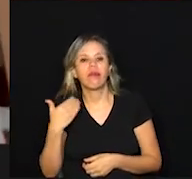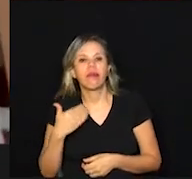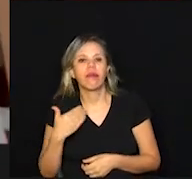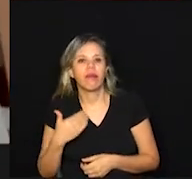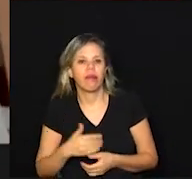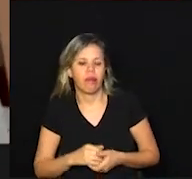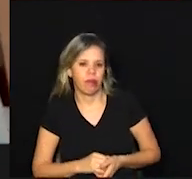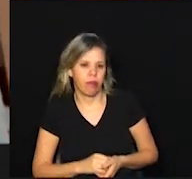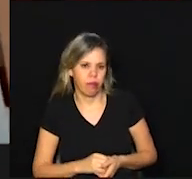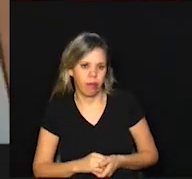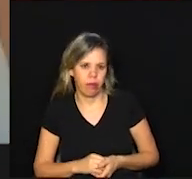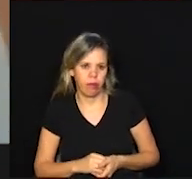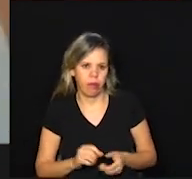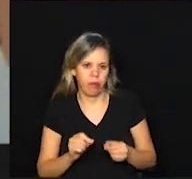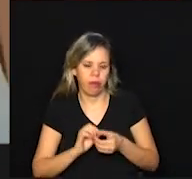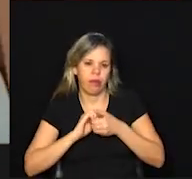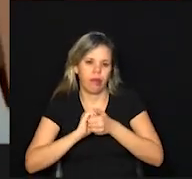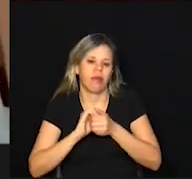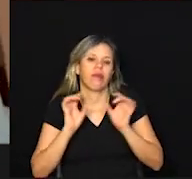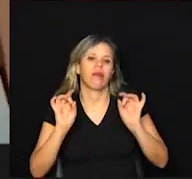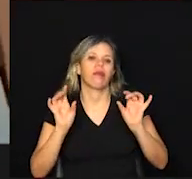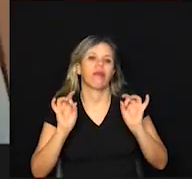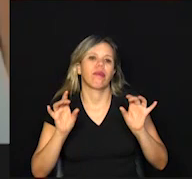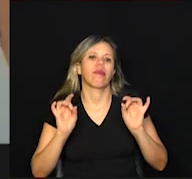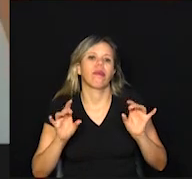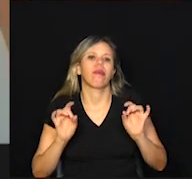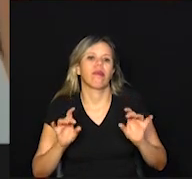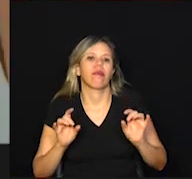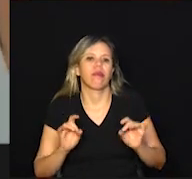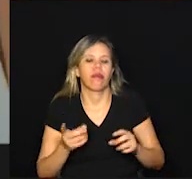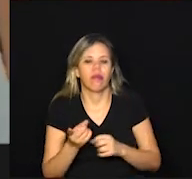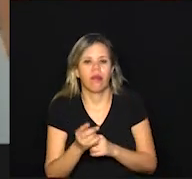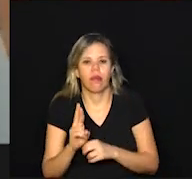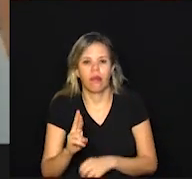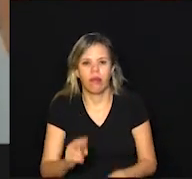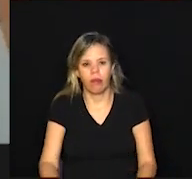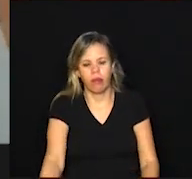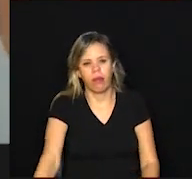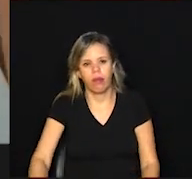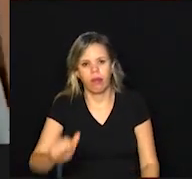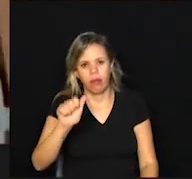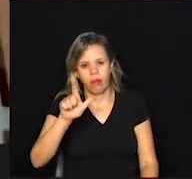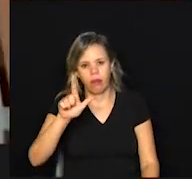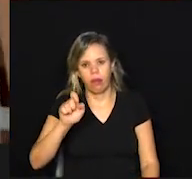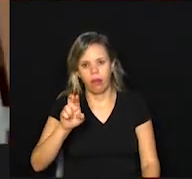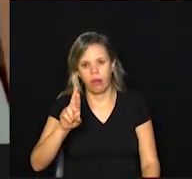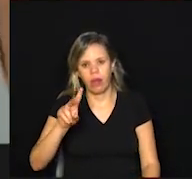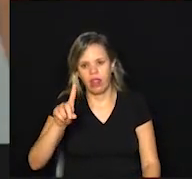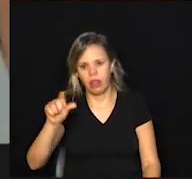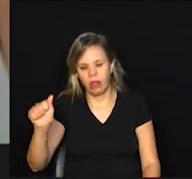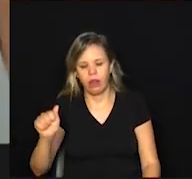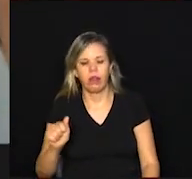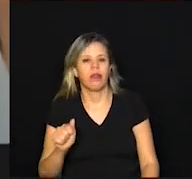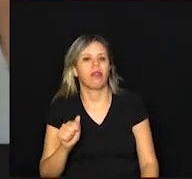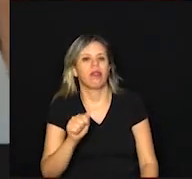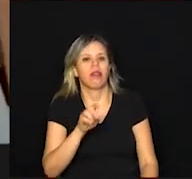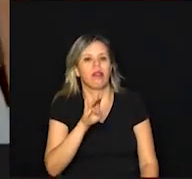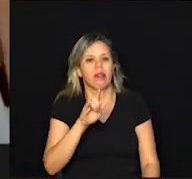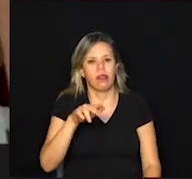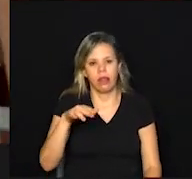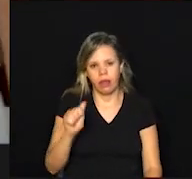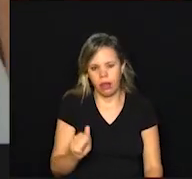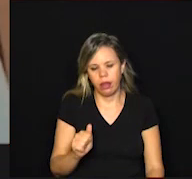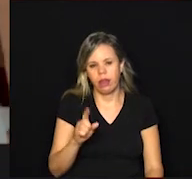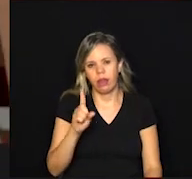conti fazer um compromisso especial é a doutora Alessandra Ribeiro com a Bianca com a